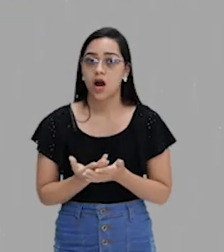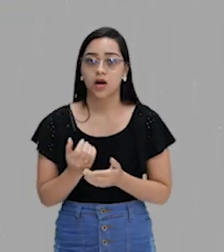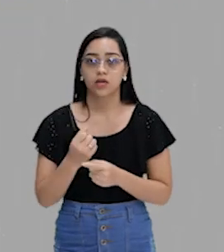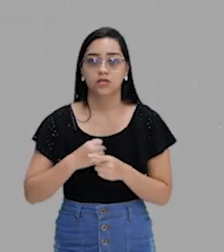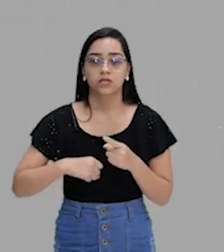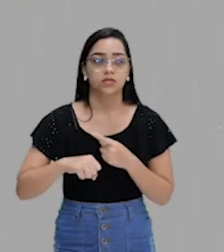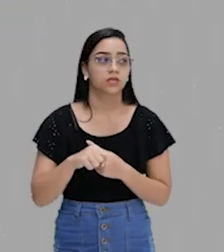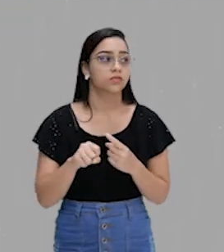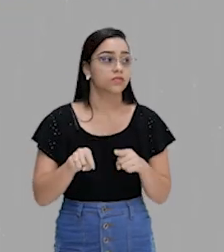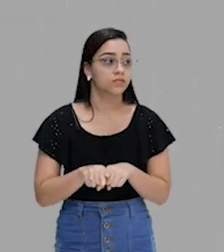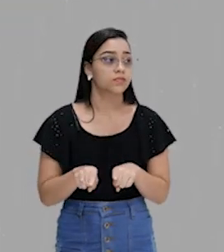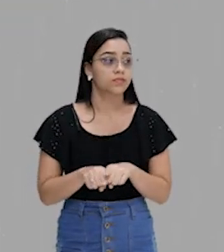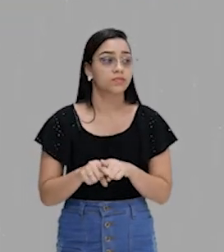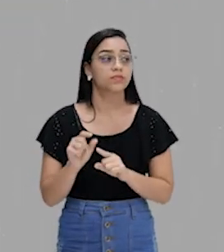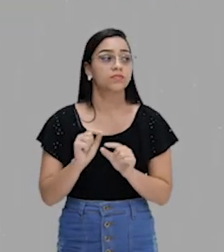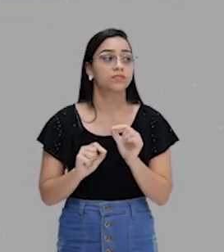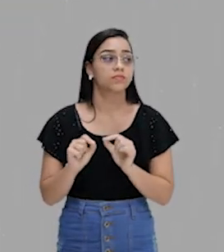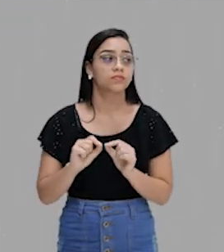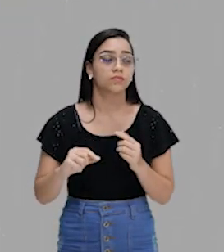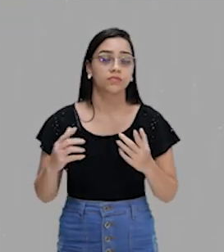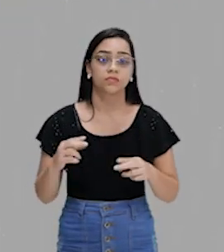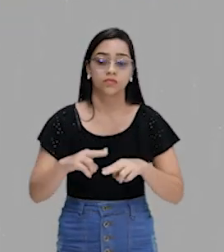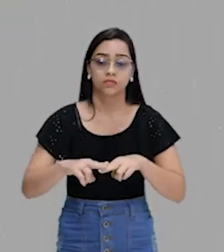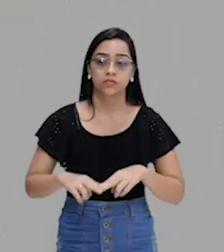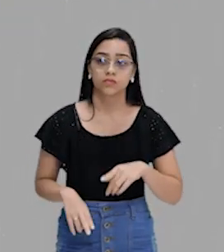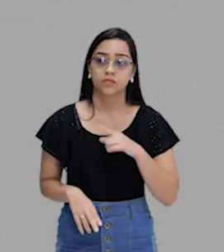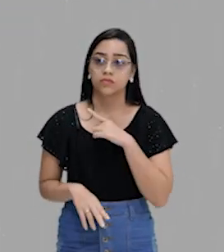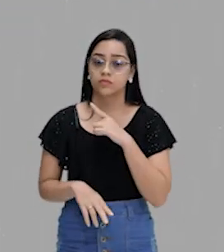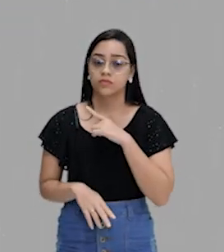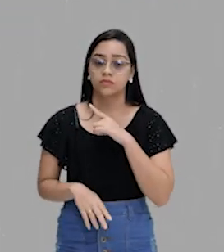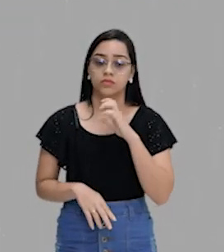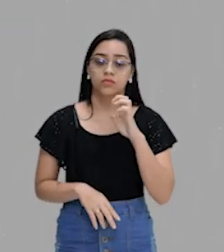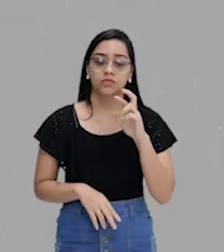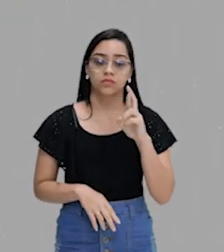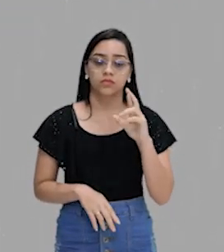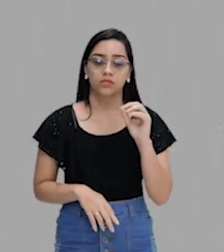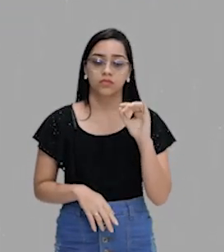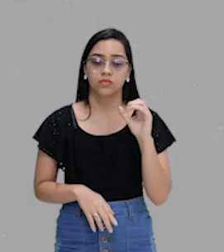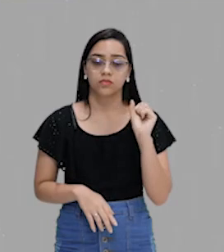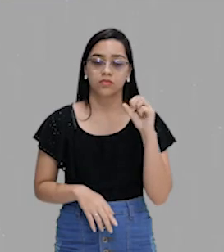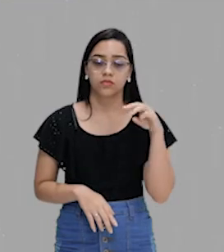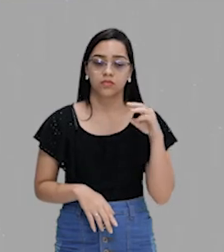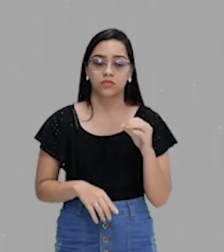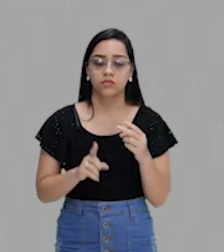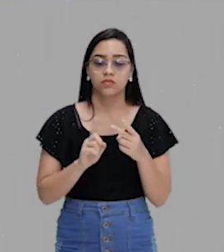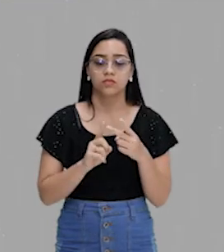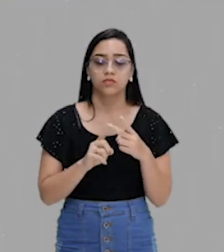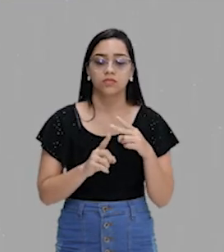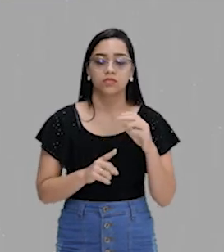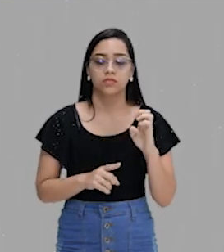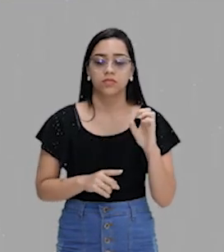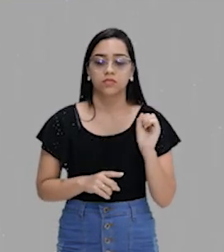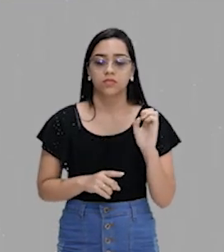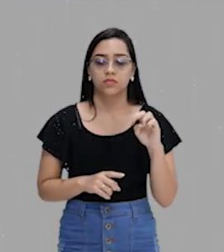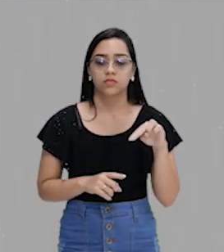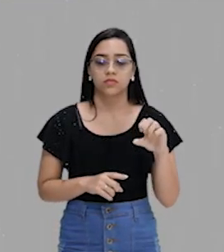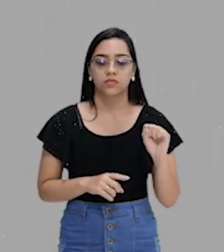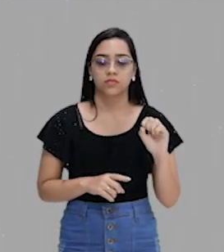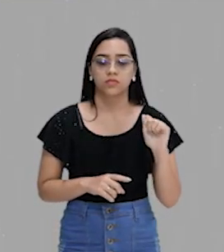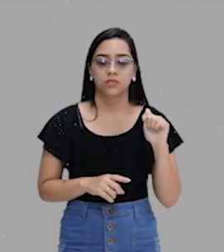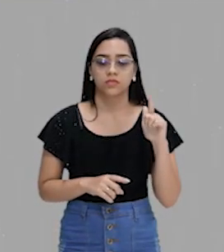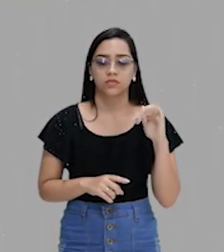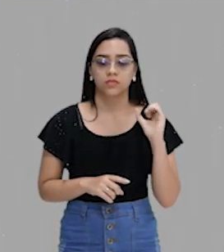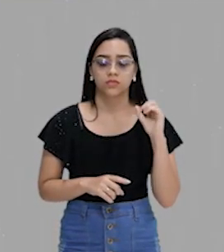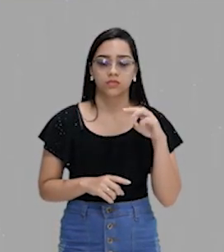sociedade. E aí, gente, por isso que tem erotismo e sensualismo, porque a mulher representada no